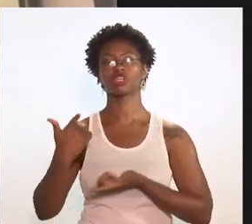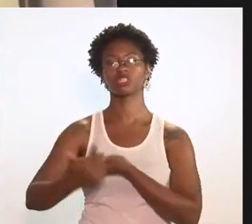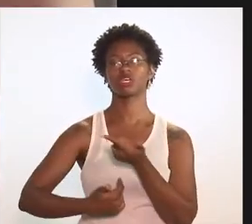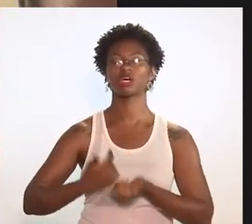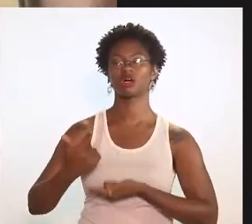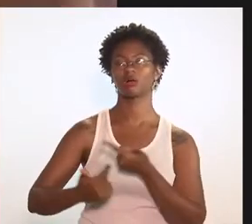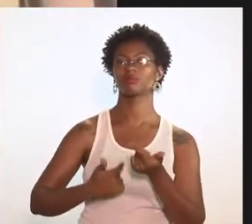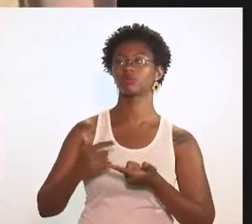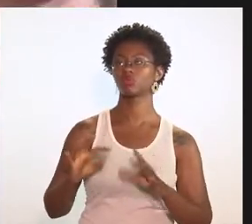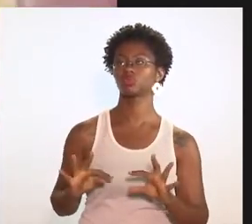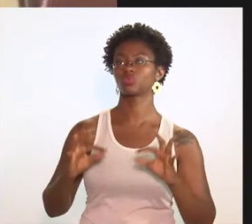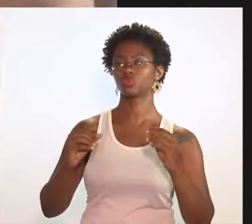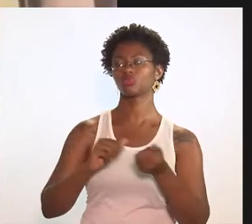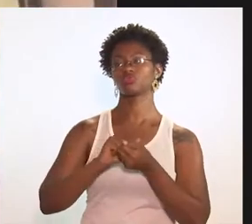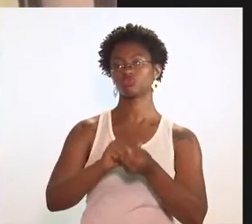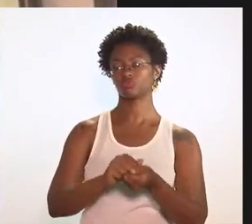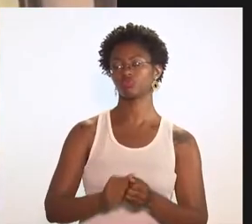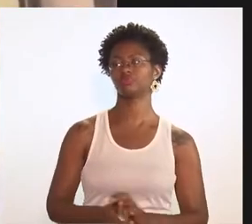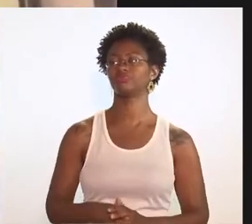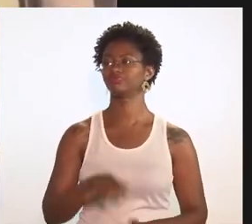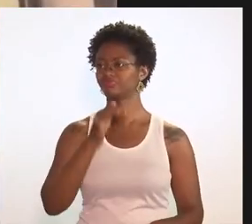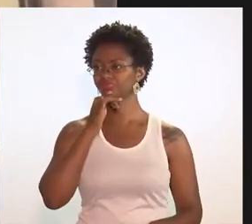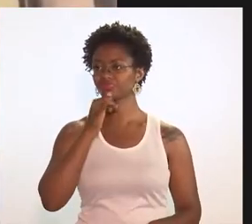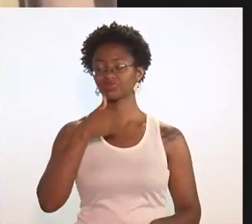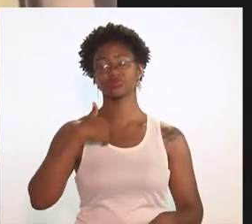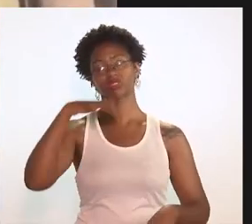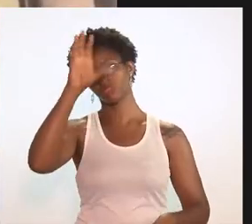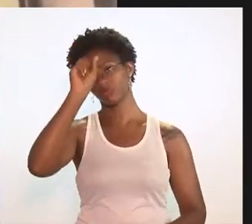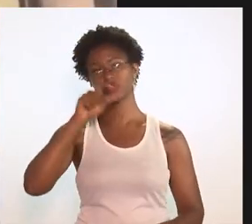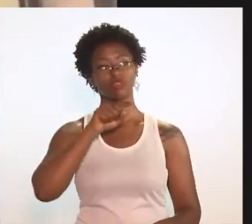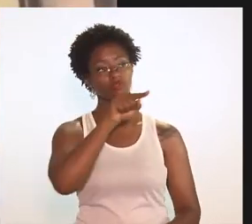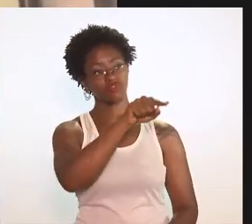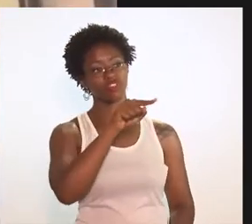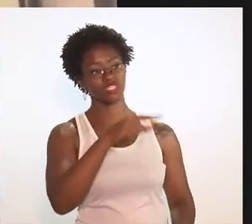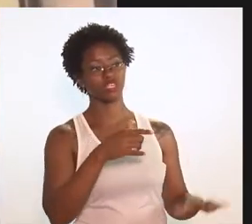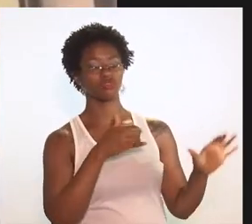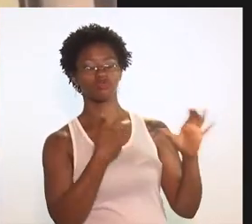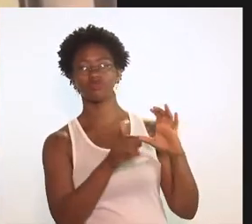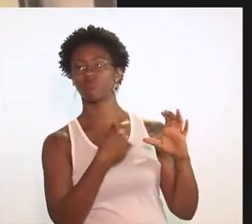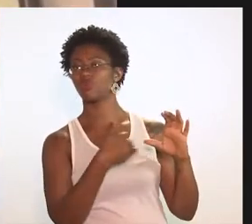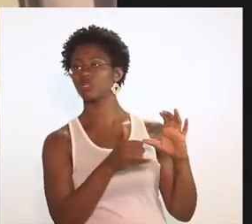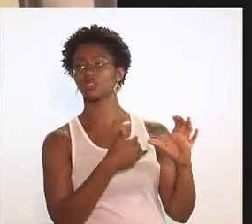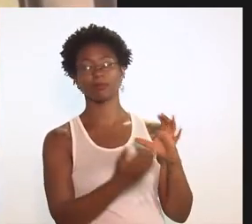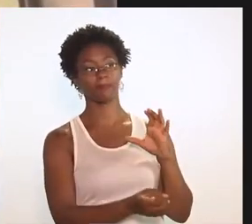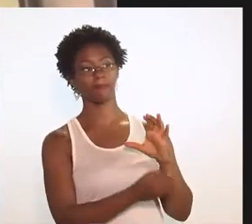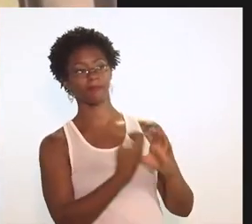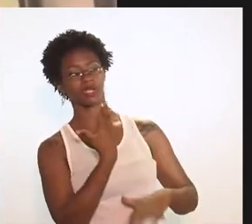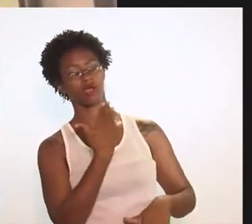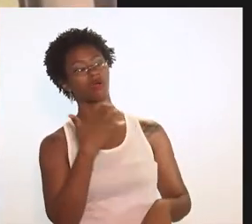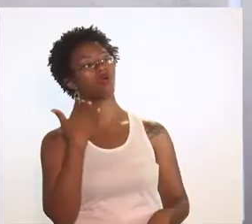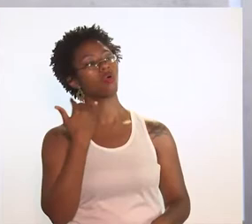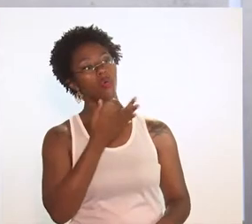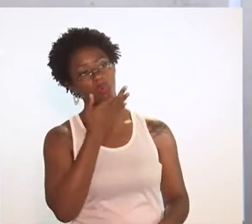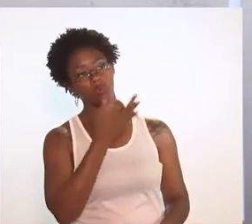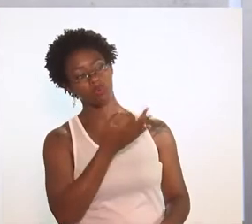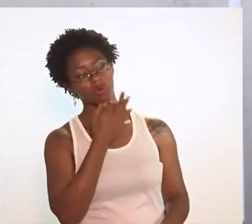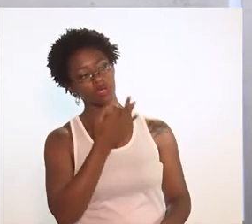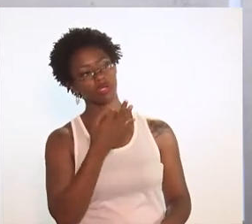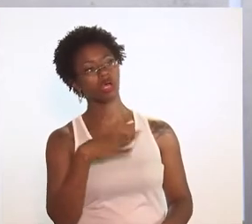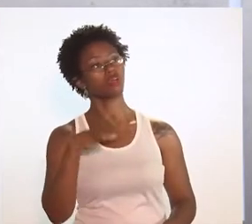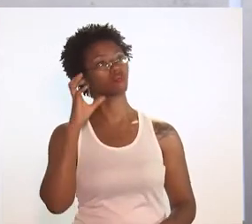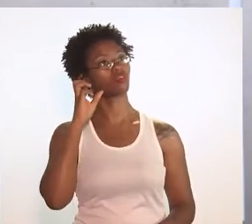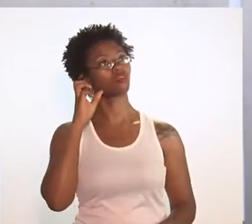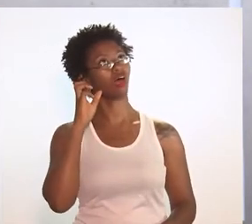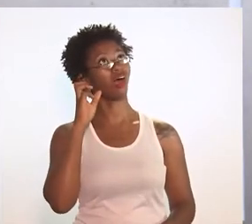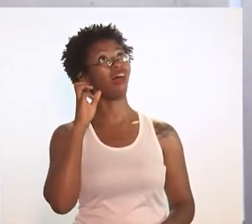você faz esse trabalho de todos falarem juntos, por exemplo, quando eu aprendo com você, Geisa, no WhatsApp, você me faz uma sugestão,